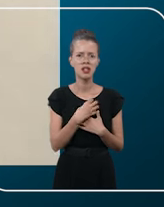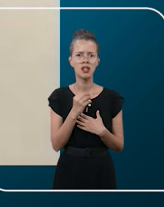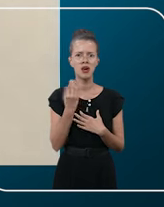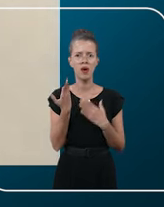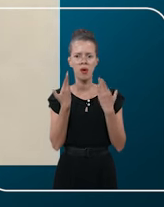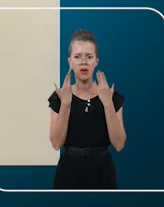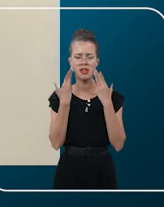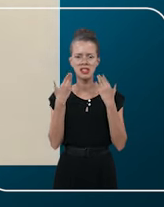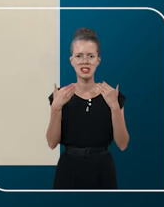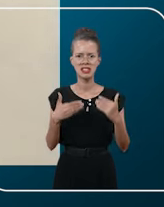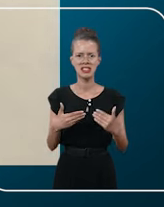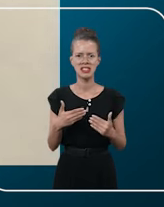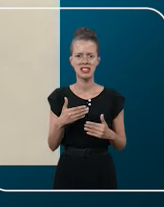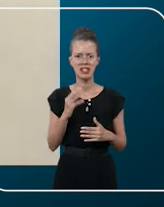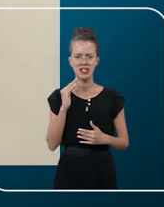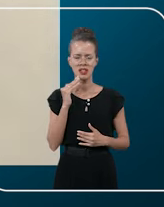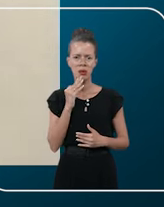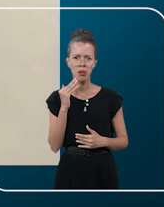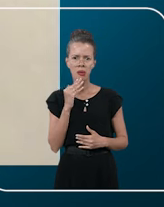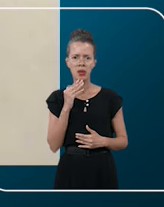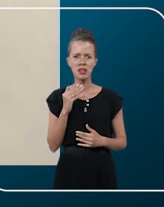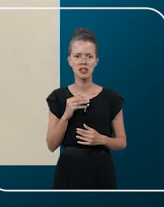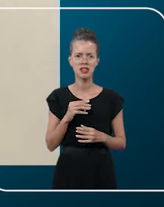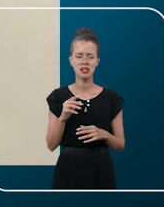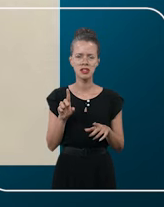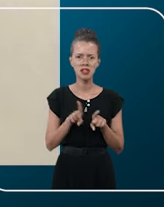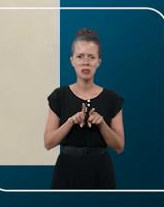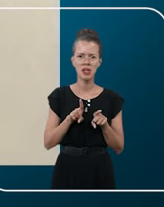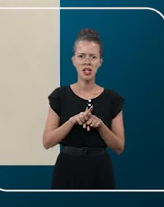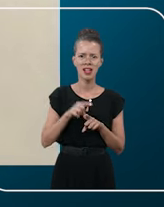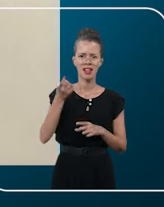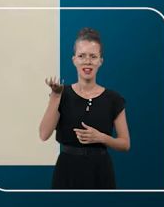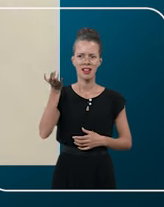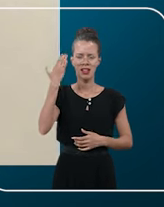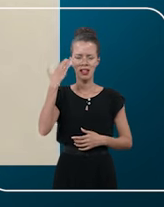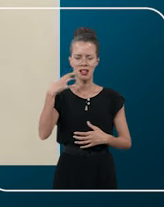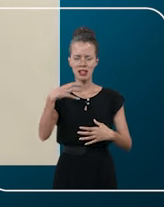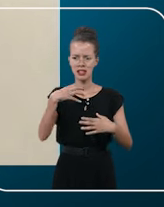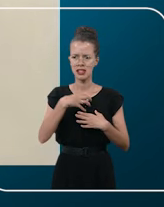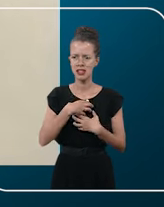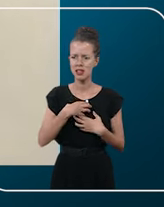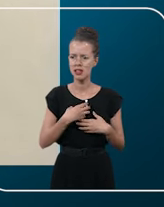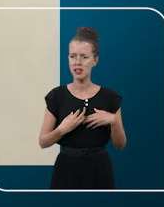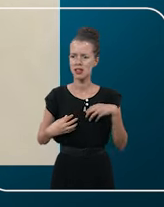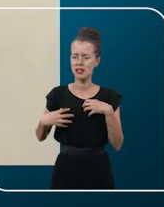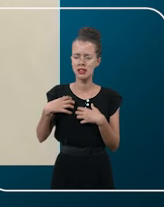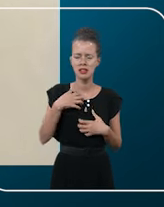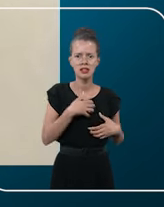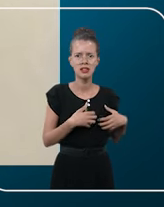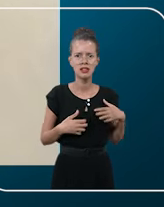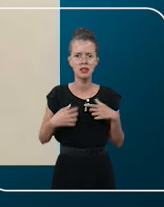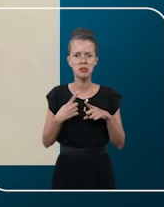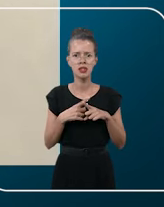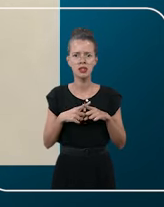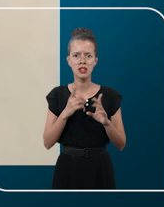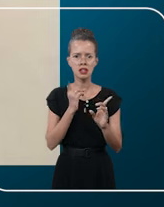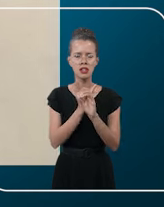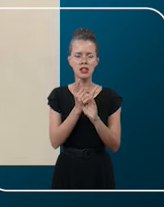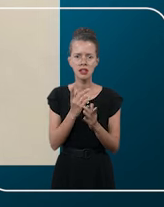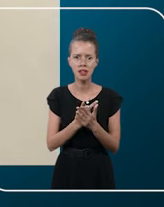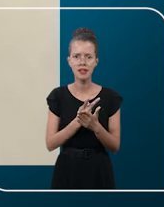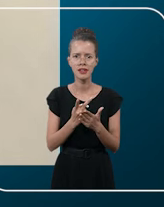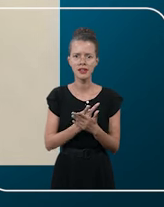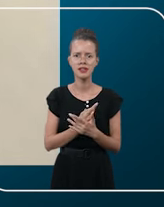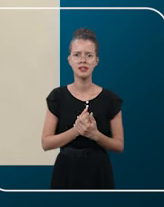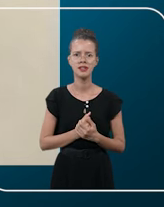a própria questão ali psicológica que você tem com um diagnóstico errado, mas o